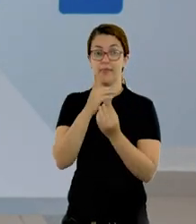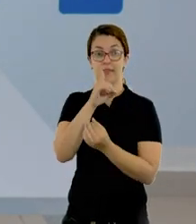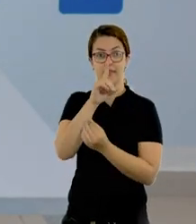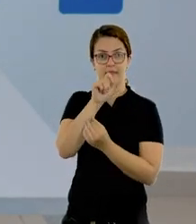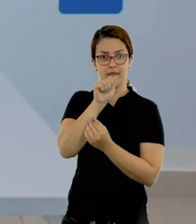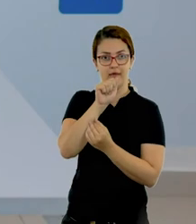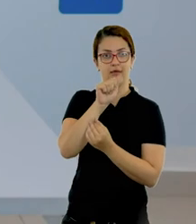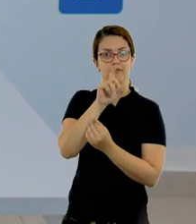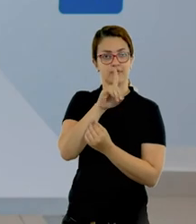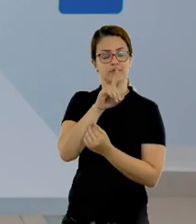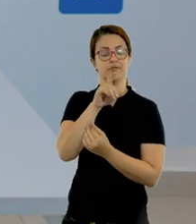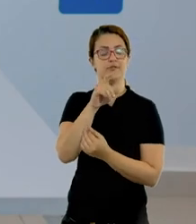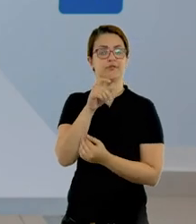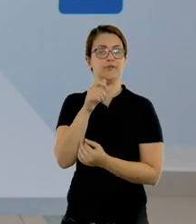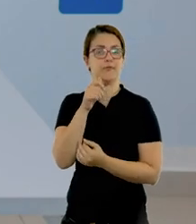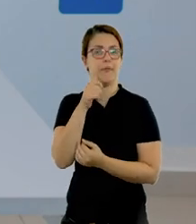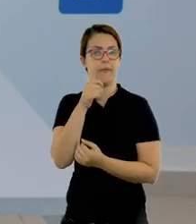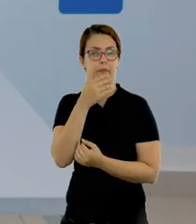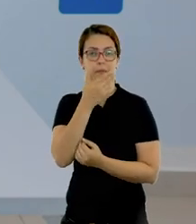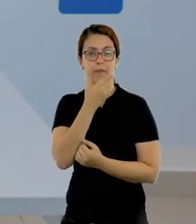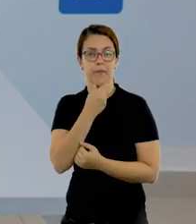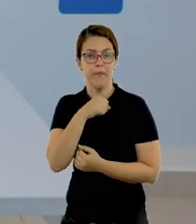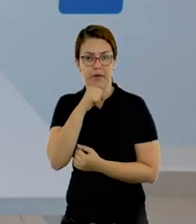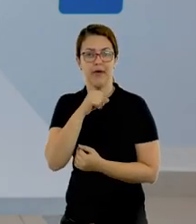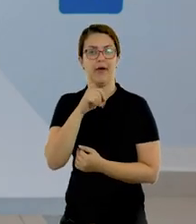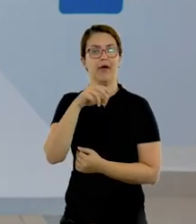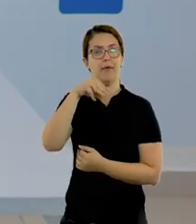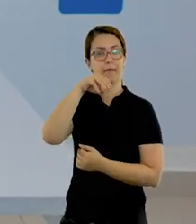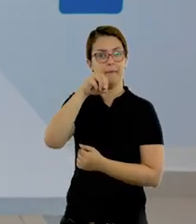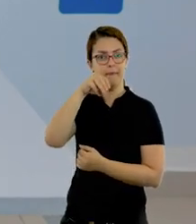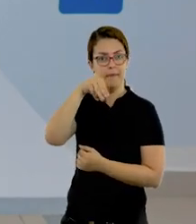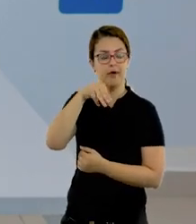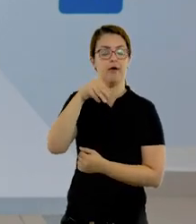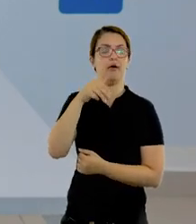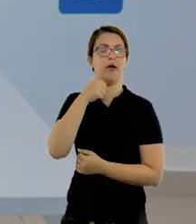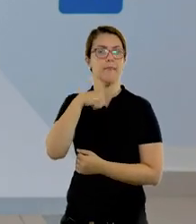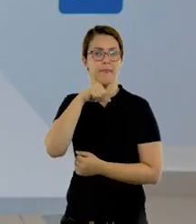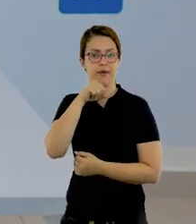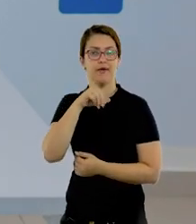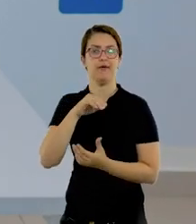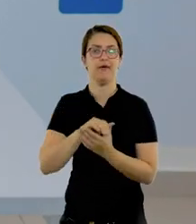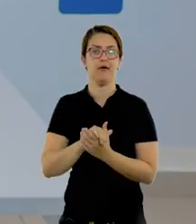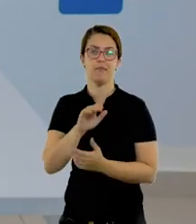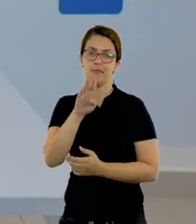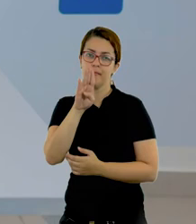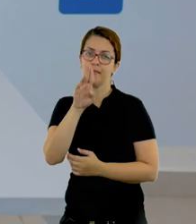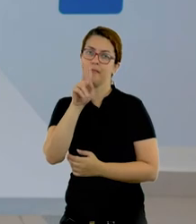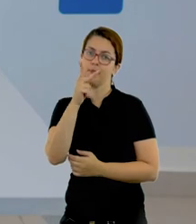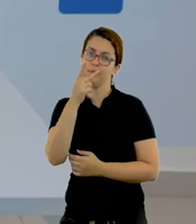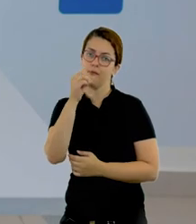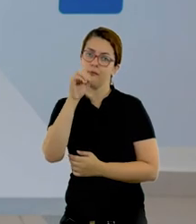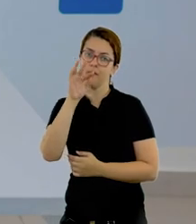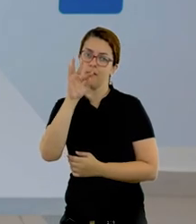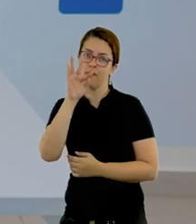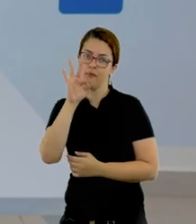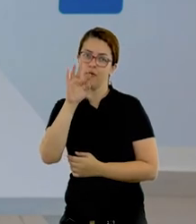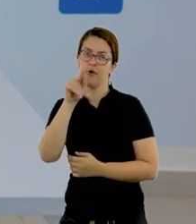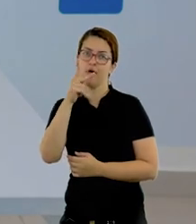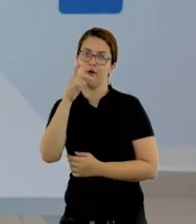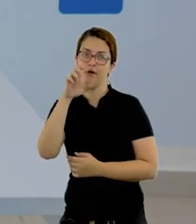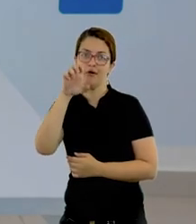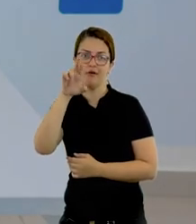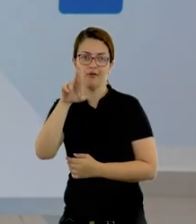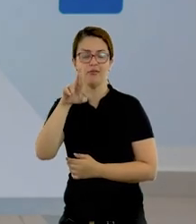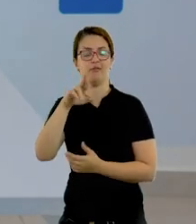dad, pai, mother, mãe, father, brother, sister. E aí essa semana nós vamos ampliar um